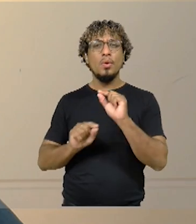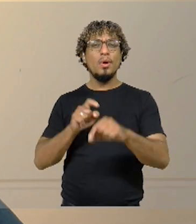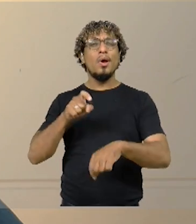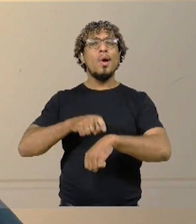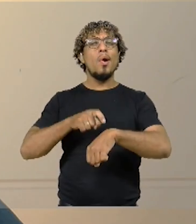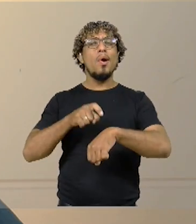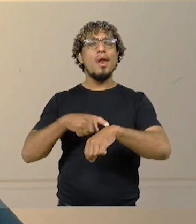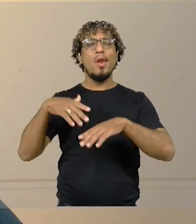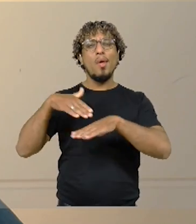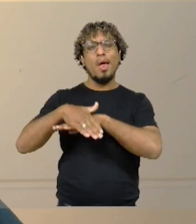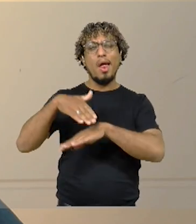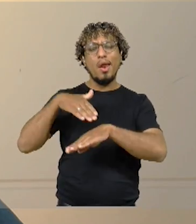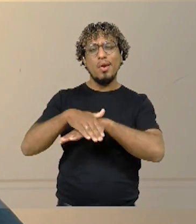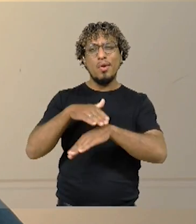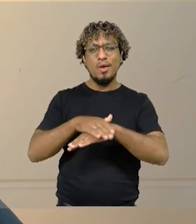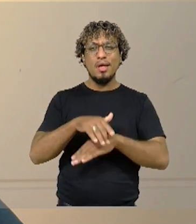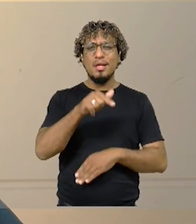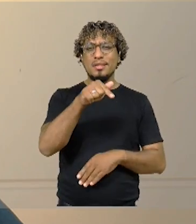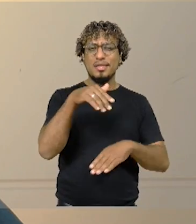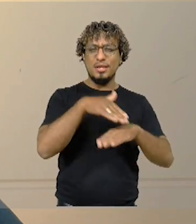Saulo Arcangeli, do PSTU.